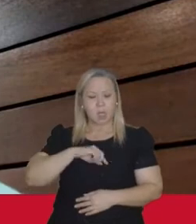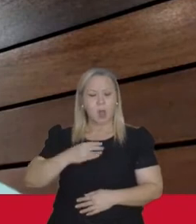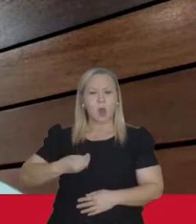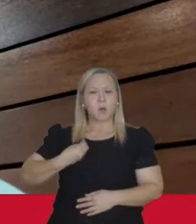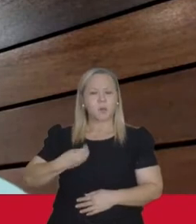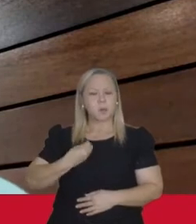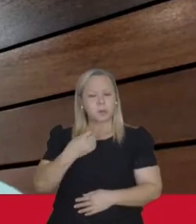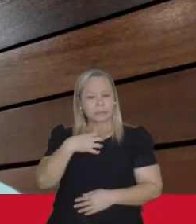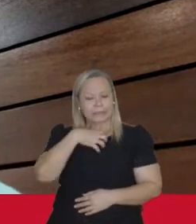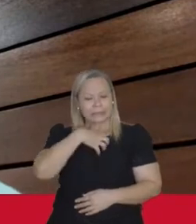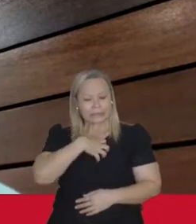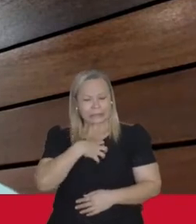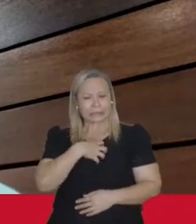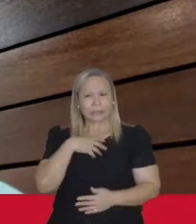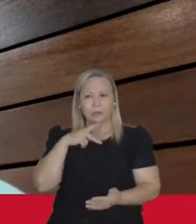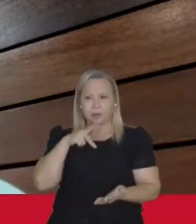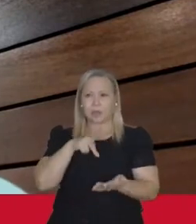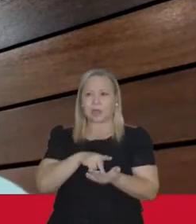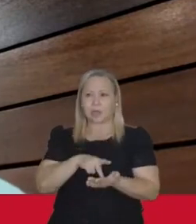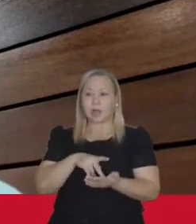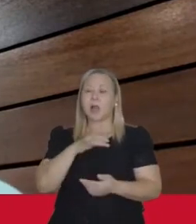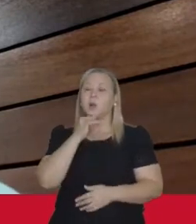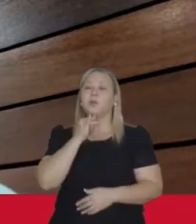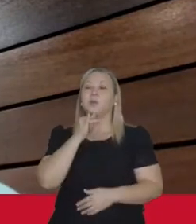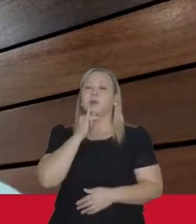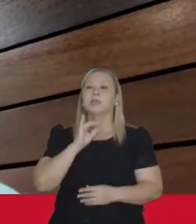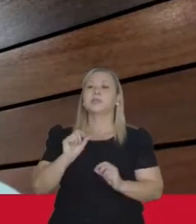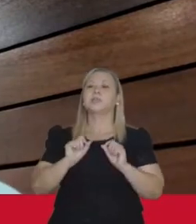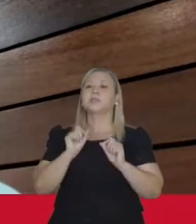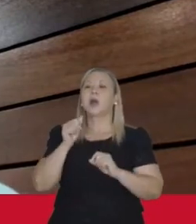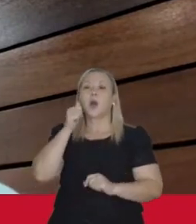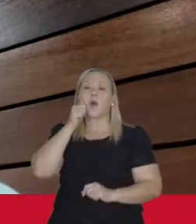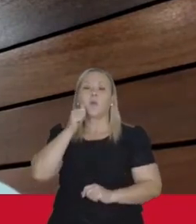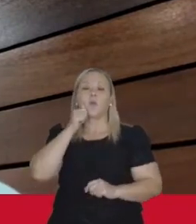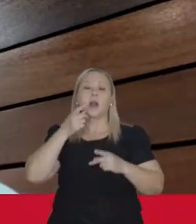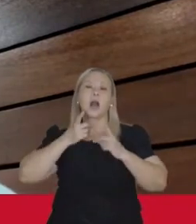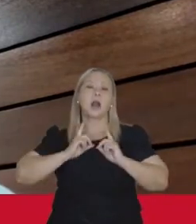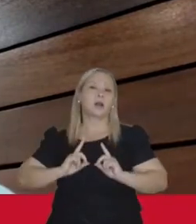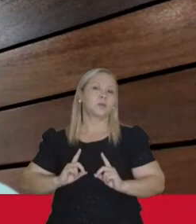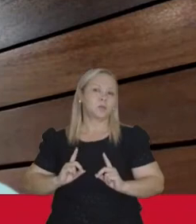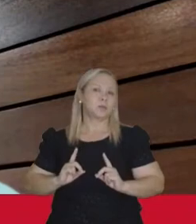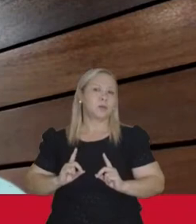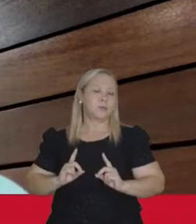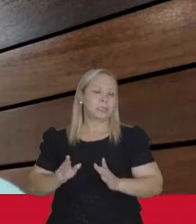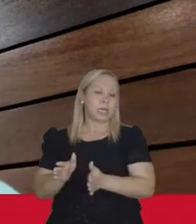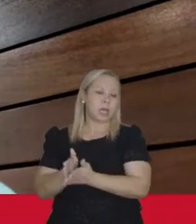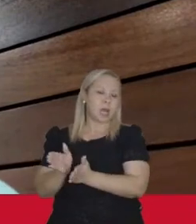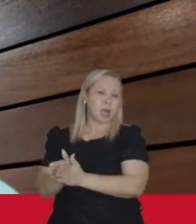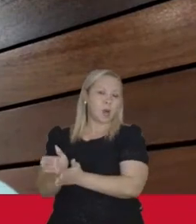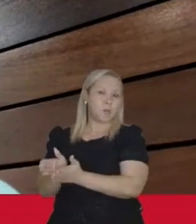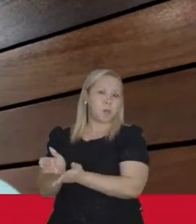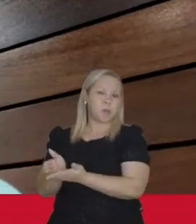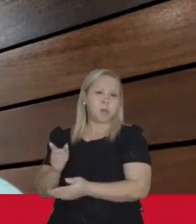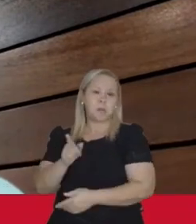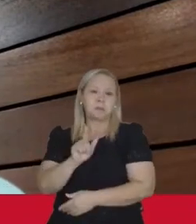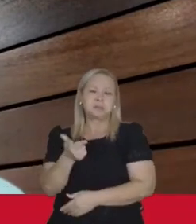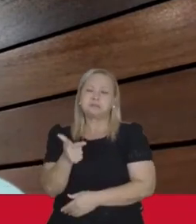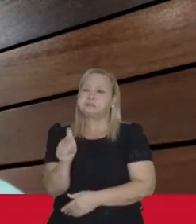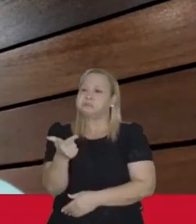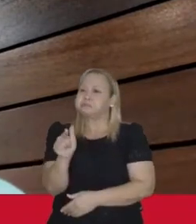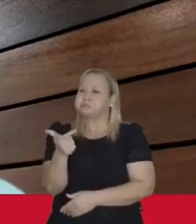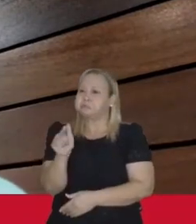uma situação, por exemplo, em que uma mulher com deficiência pobre não